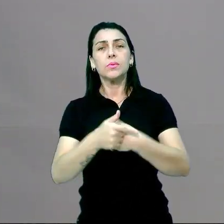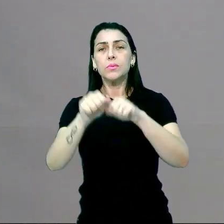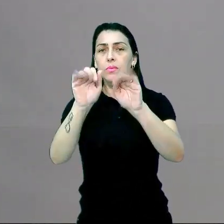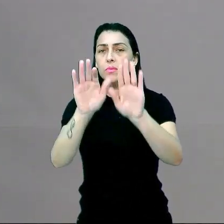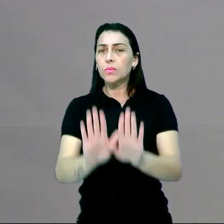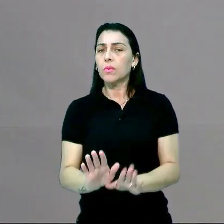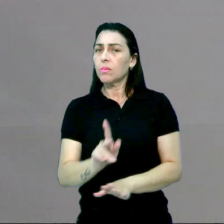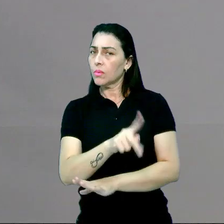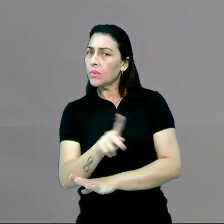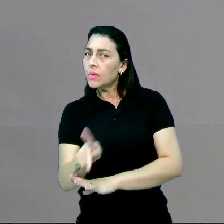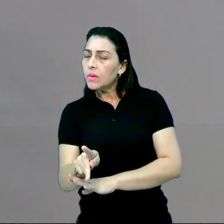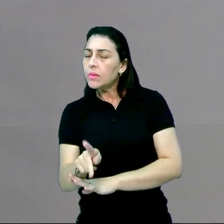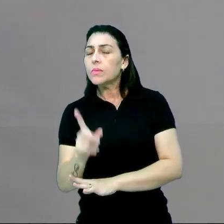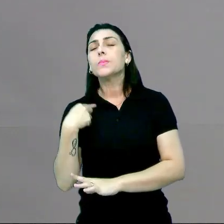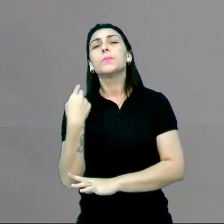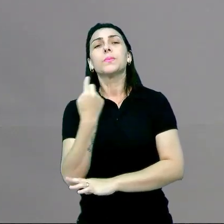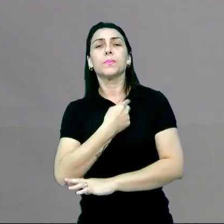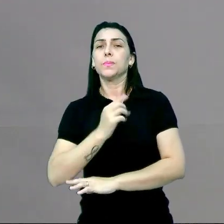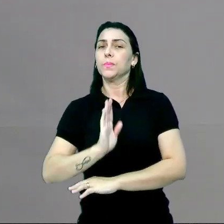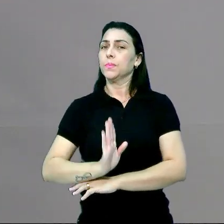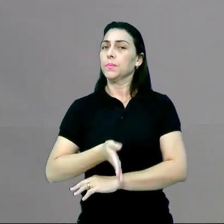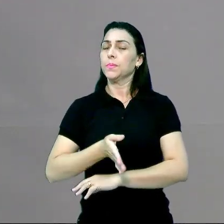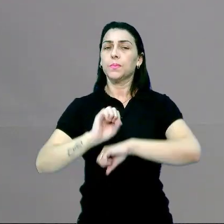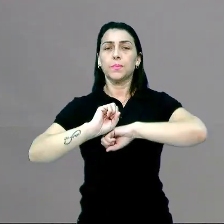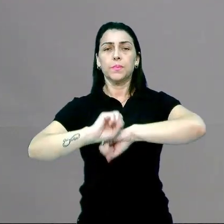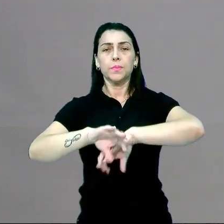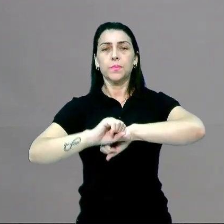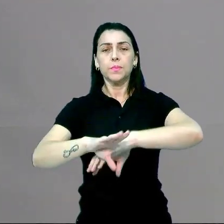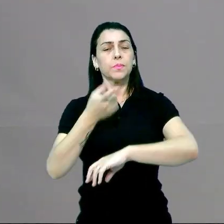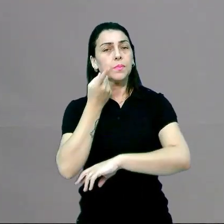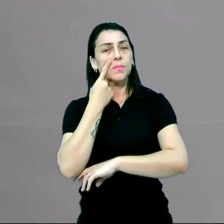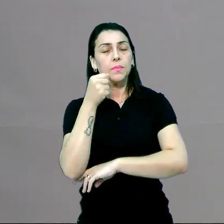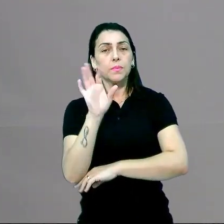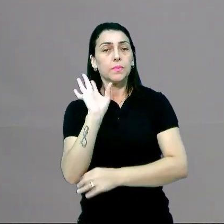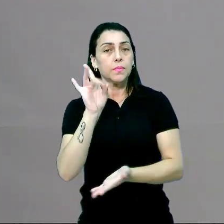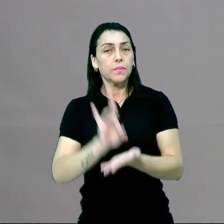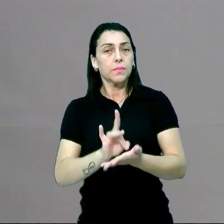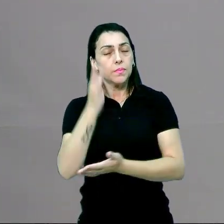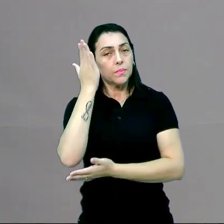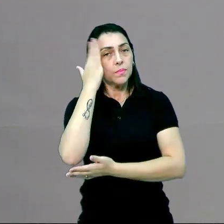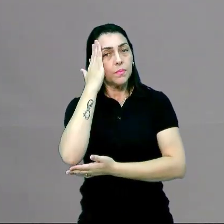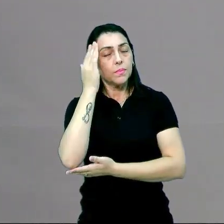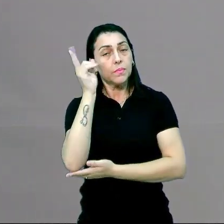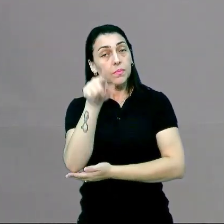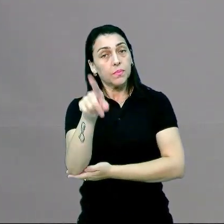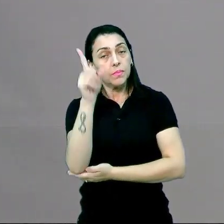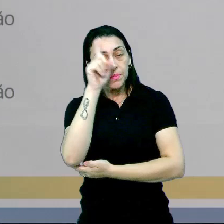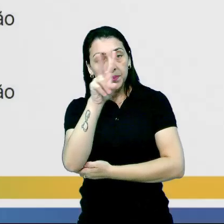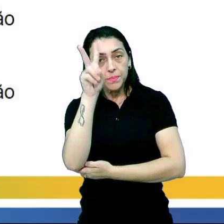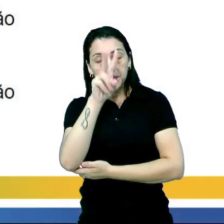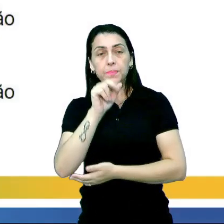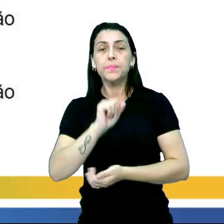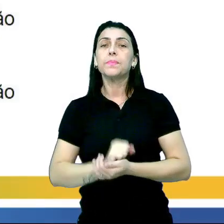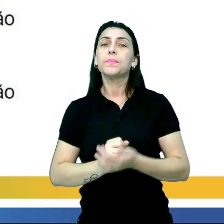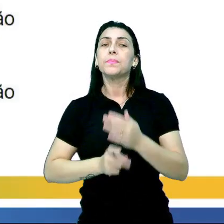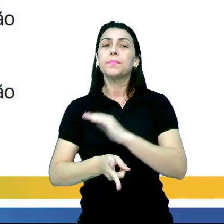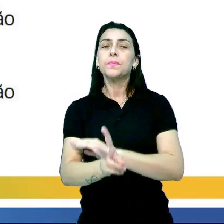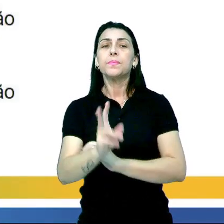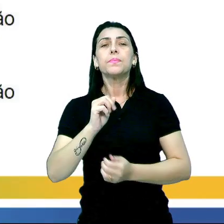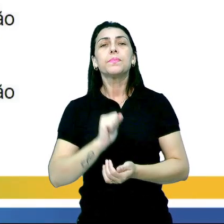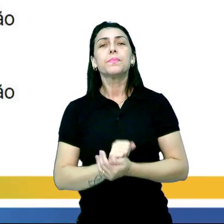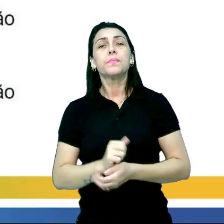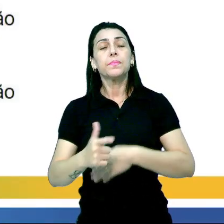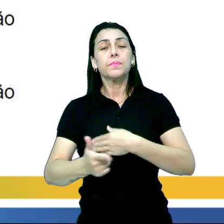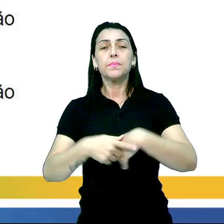né, professora? E aí nós já trabalhamos essa aula e vamos ver se você realmente entendeu e se você lembra. E aí nós continuamos